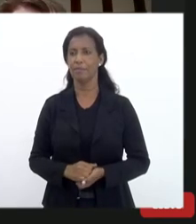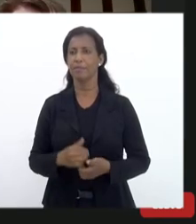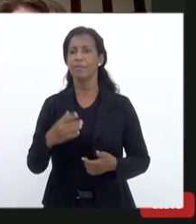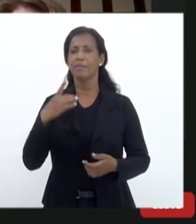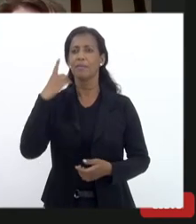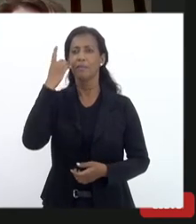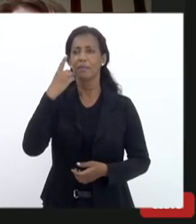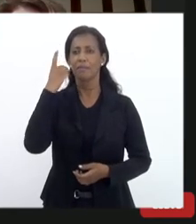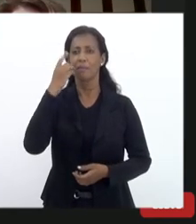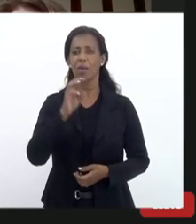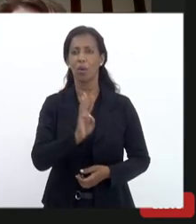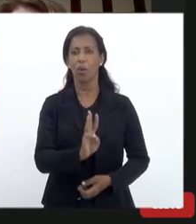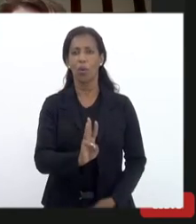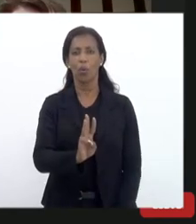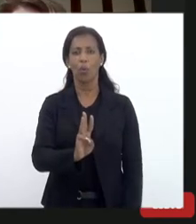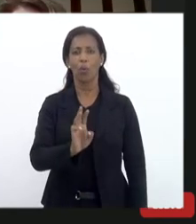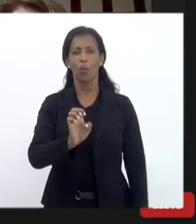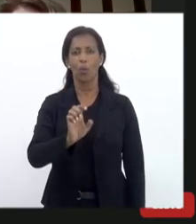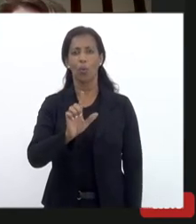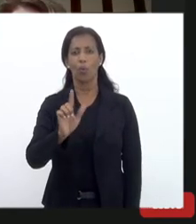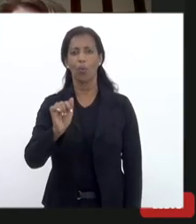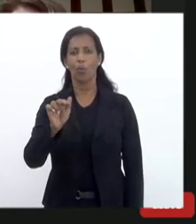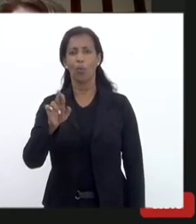não sei se ele permanece aqui ou se ele teve que sair.